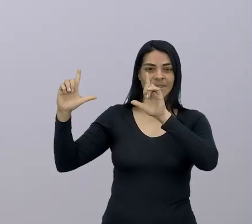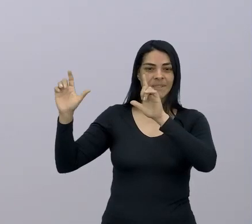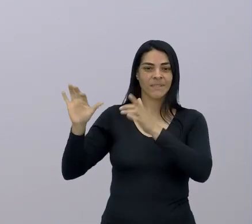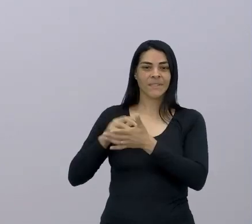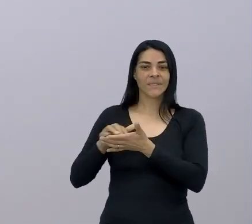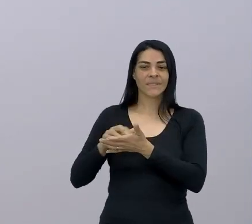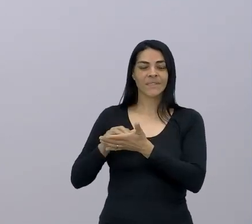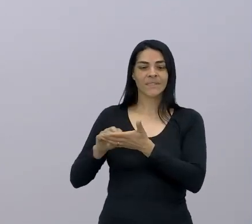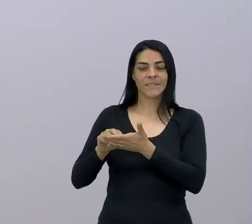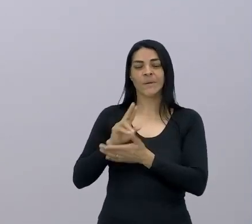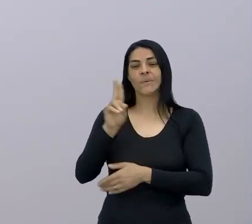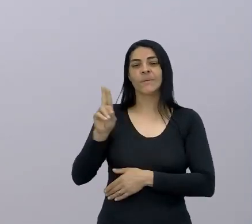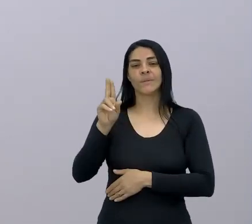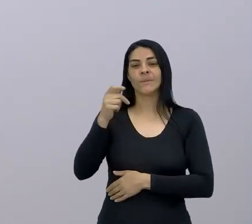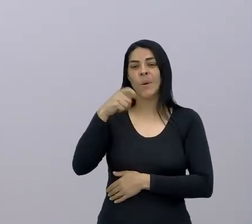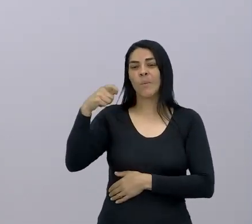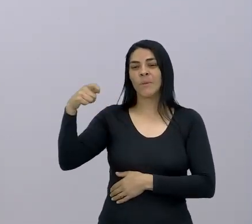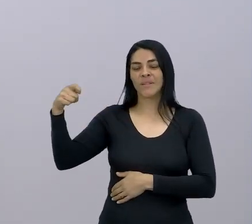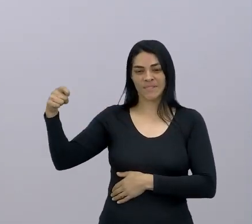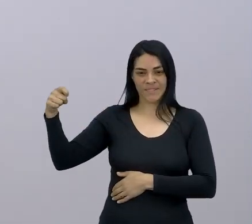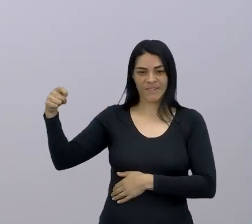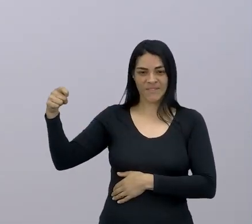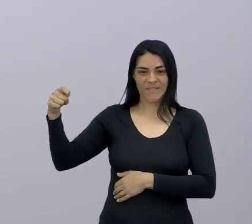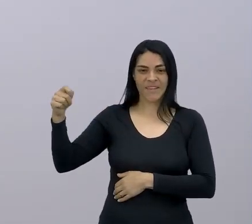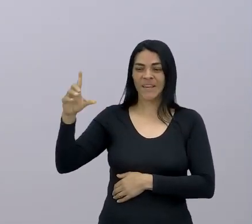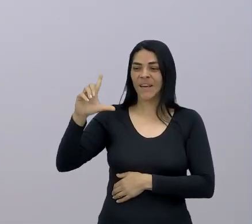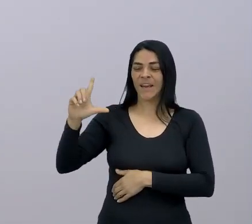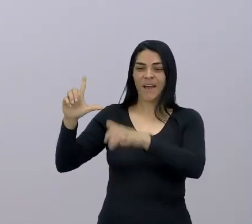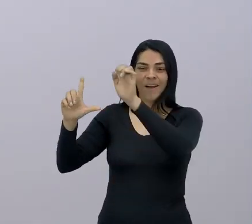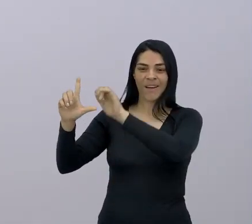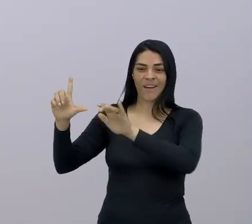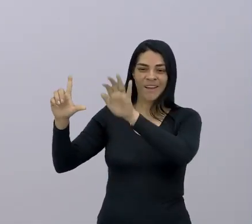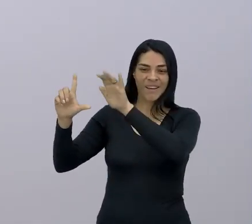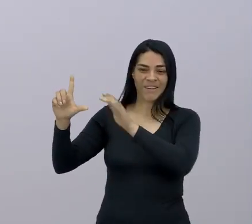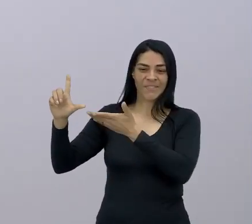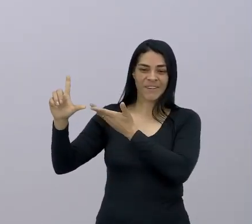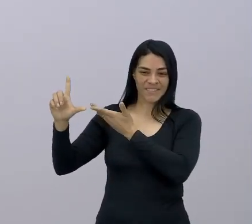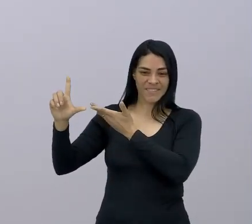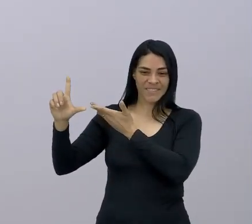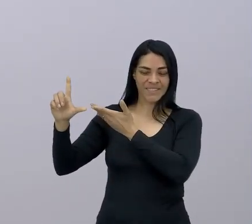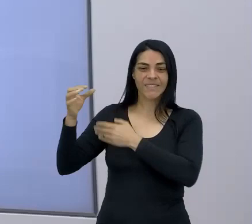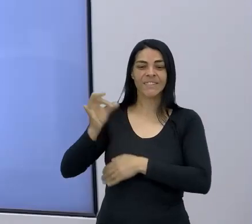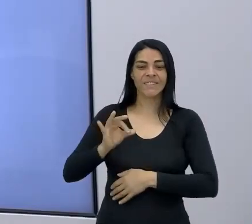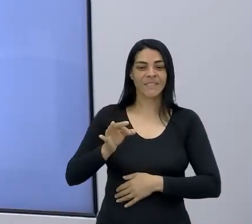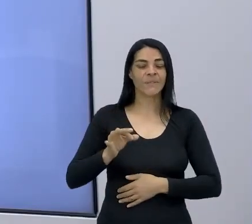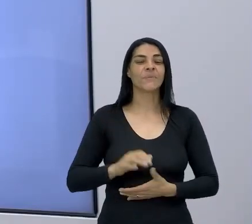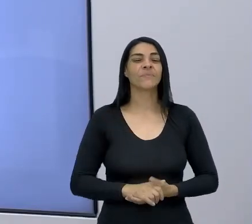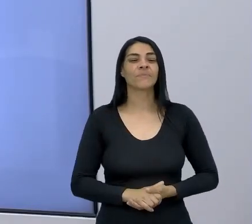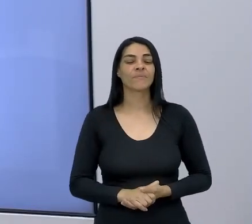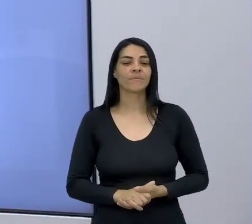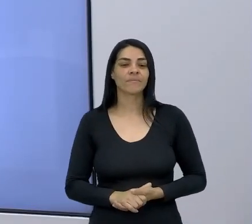utilizamos para escrever. A imagem que aparece para vocês aparece aqui para mim na lousa também, né? Tá certo? Muito